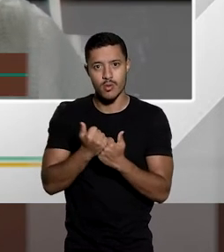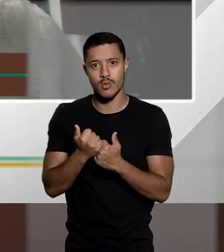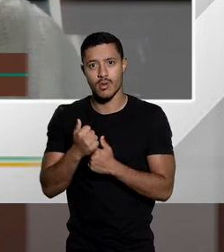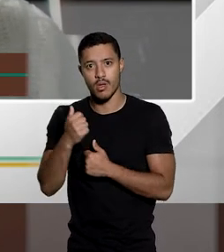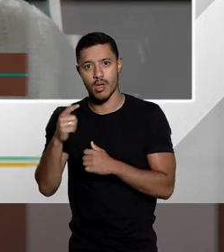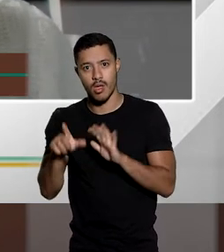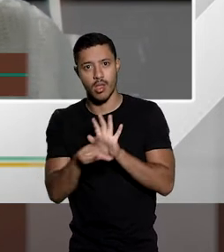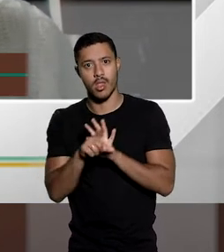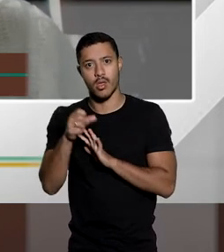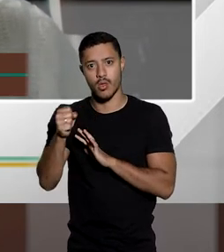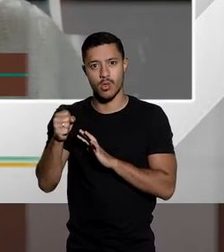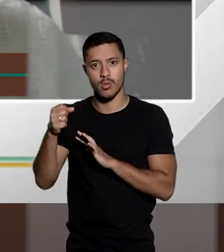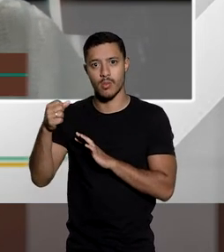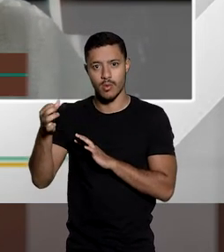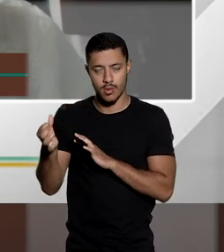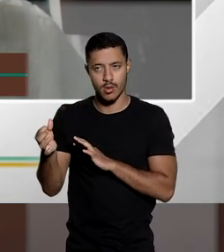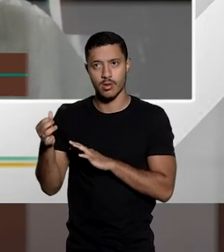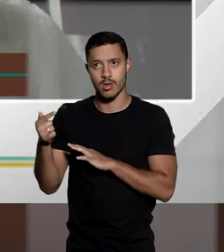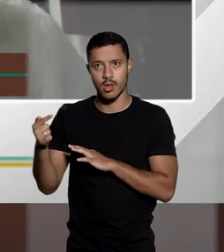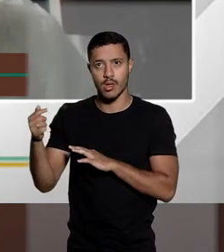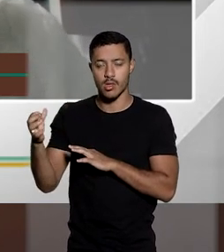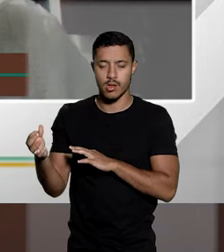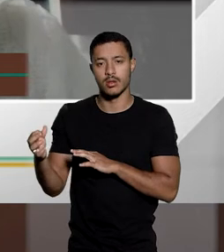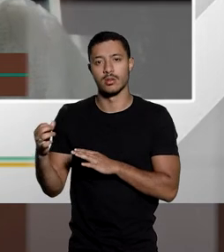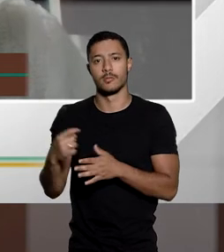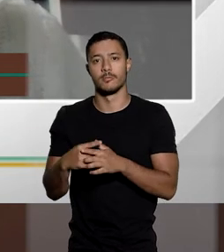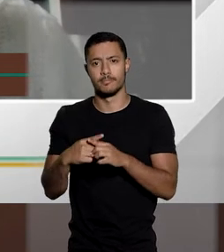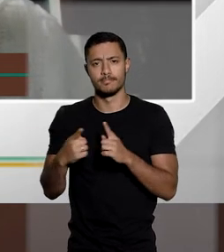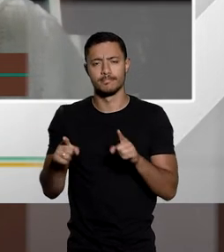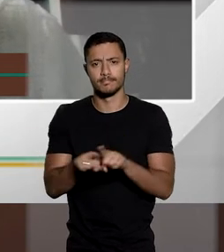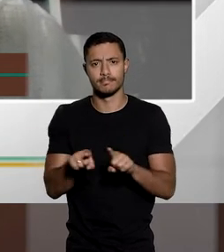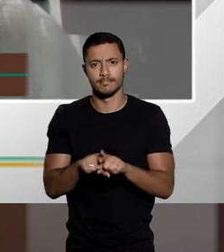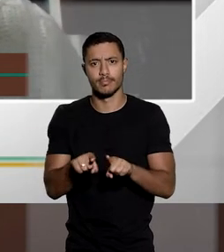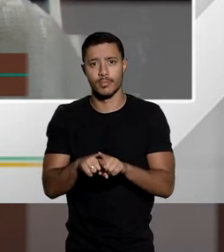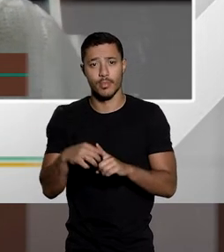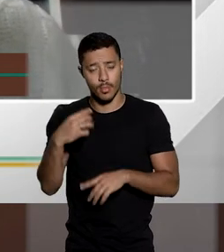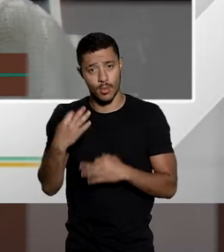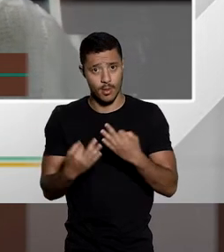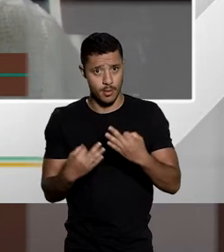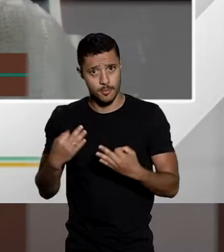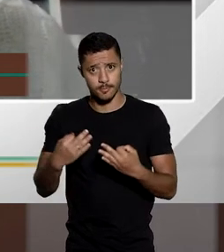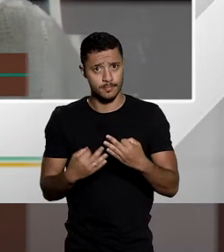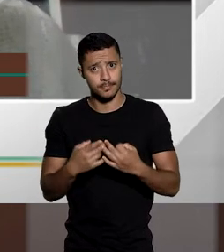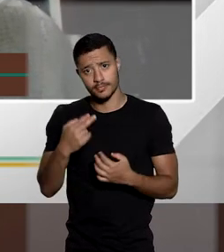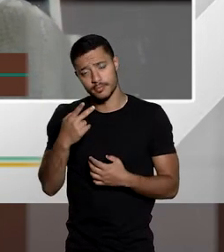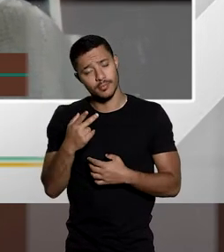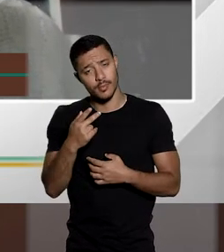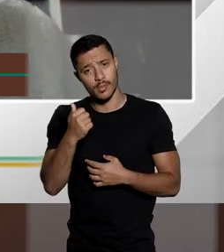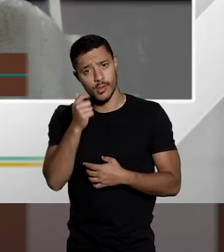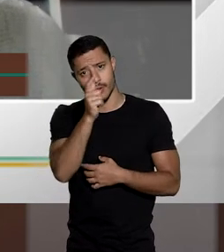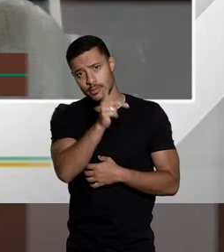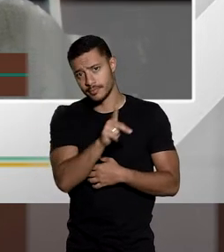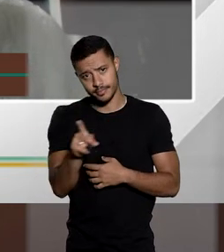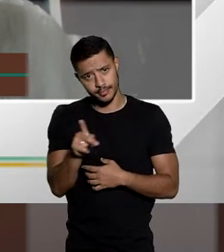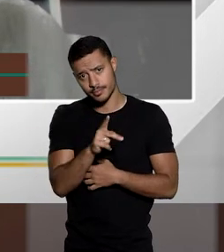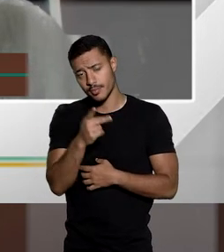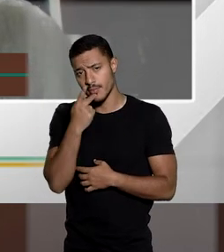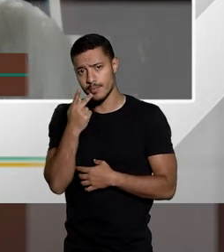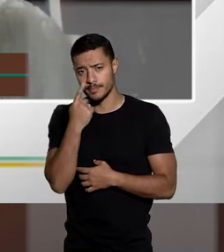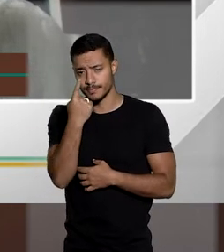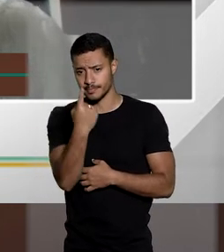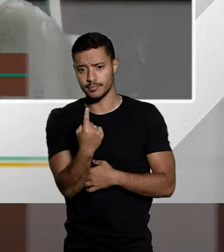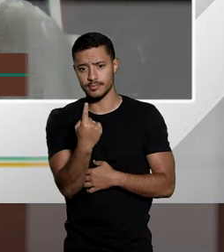Lei 8.666, né? Mas além do regime jurídico, como a Irene já adiantou,